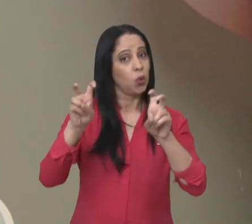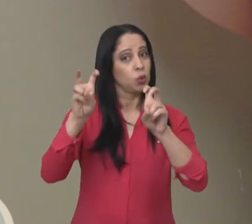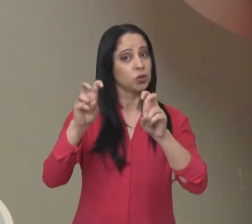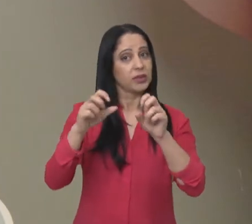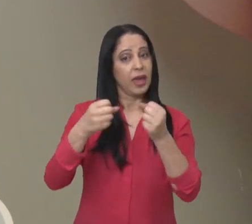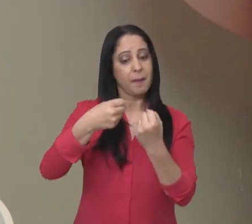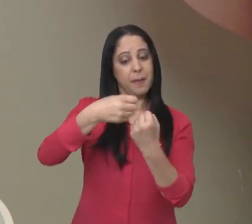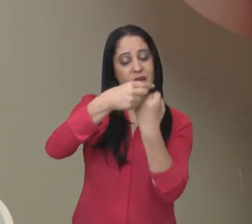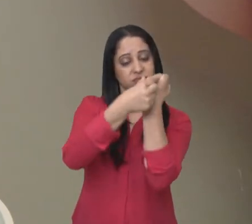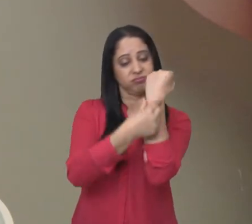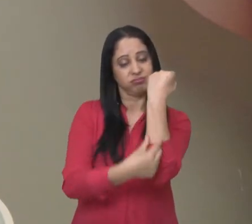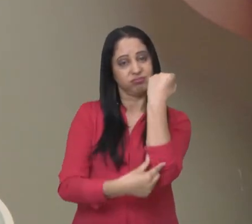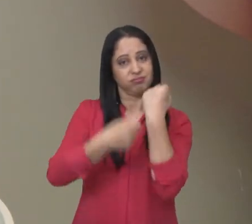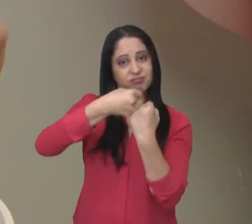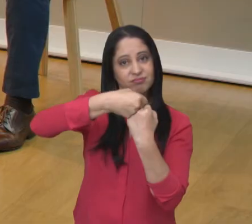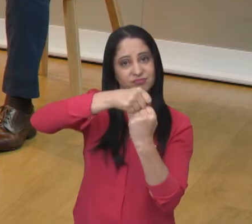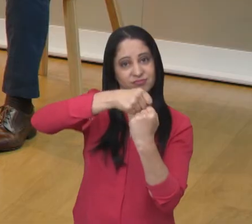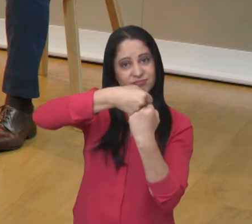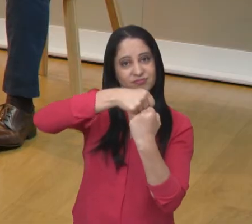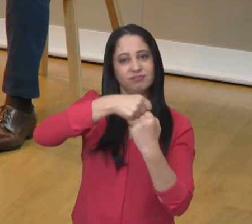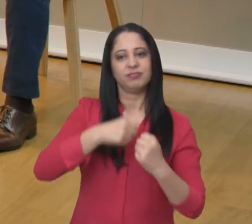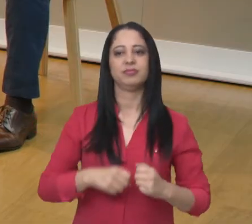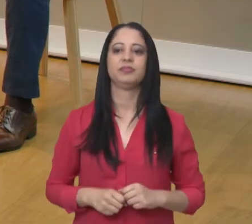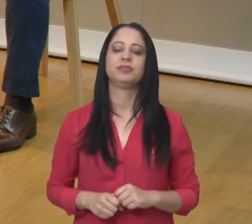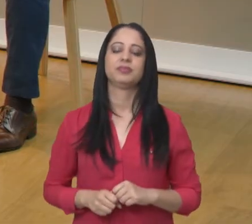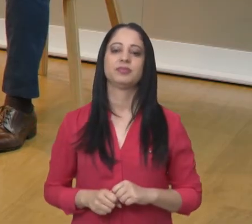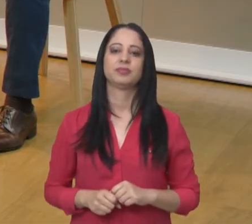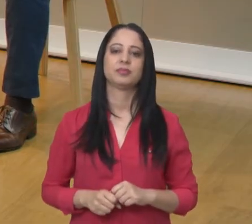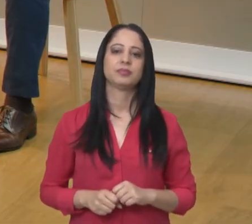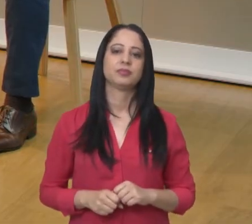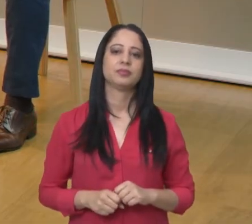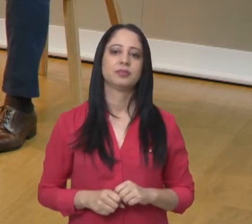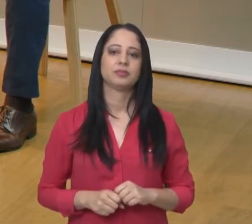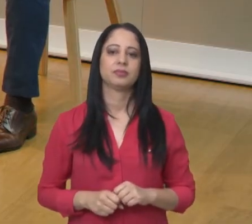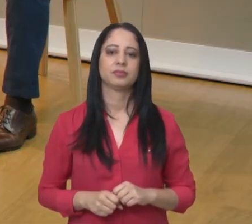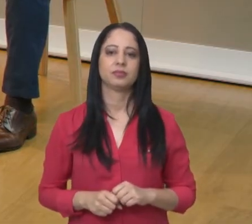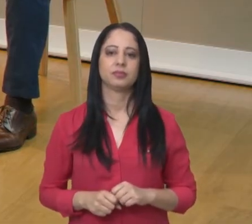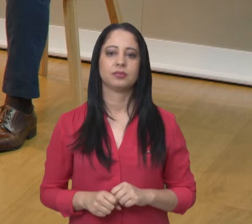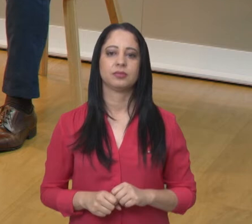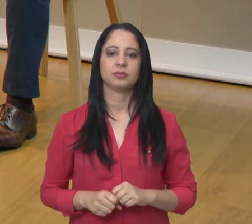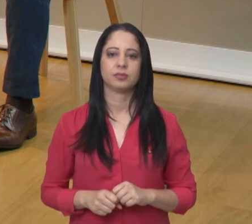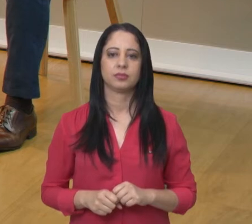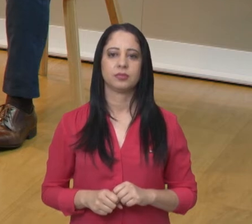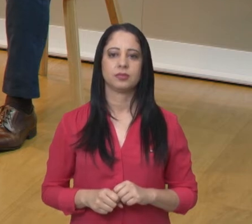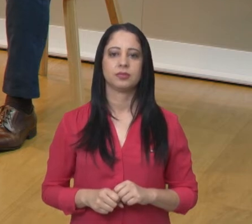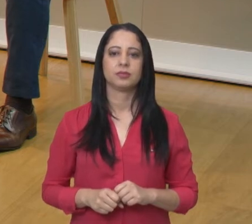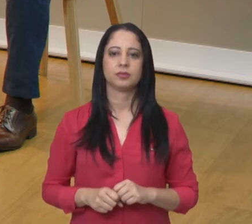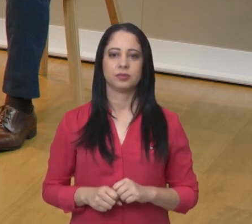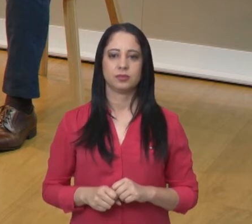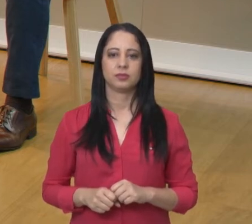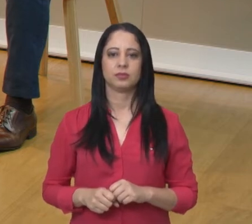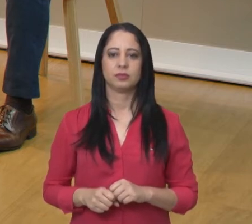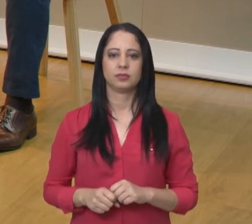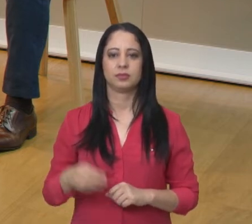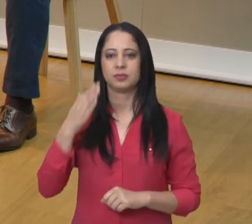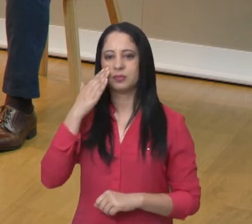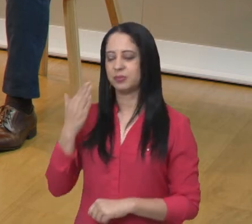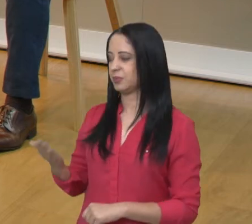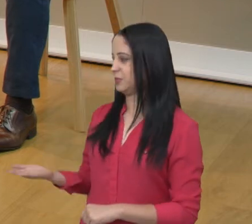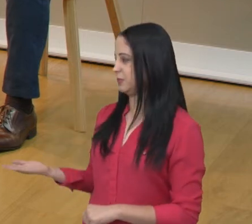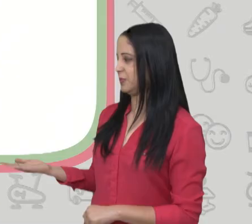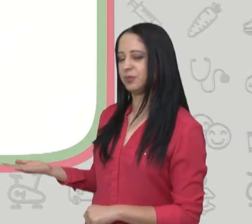Verdades sobre a coluna vertebral. Coloca pra gente, por favor, Matheus. Vamos lá. Dor nas costas